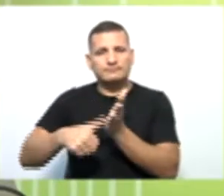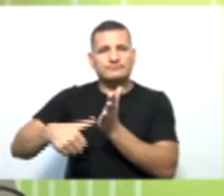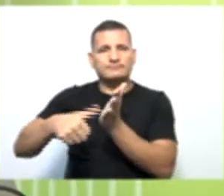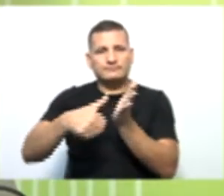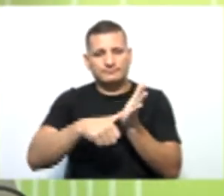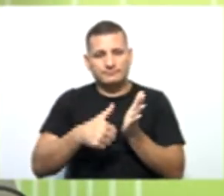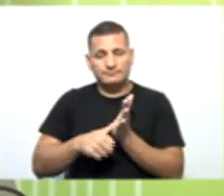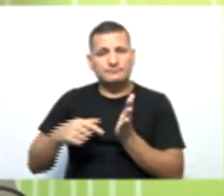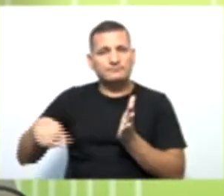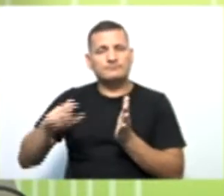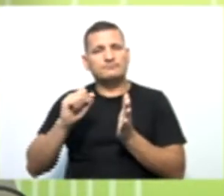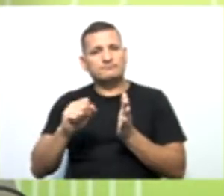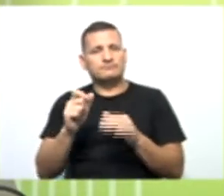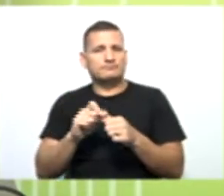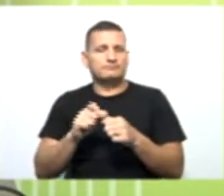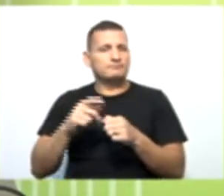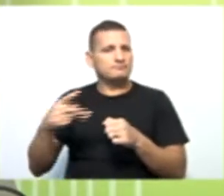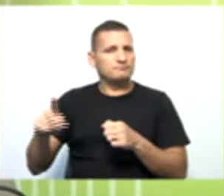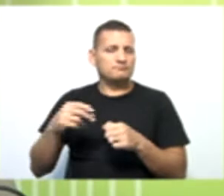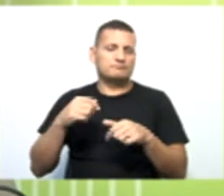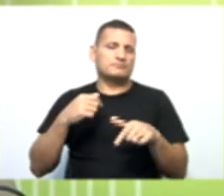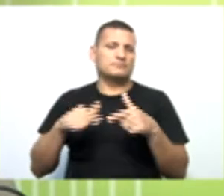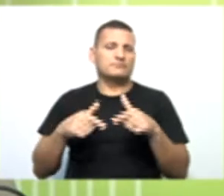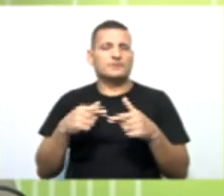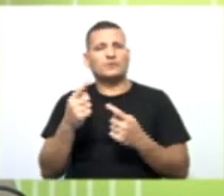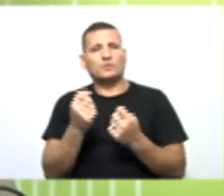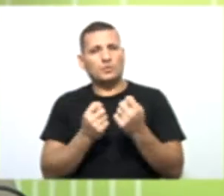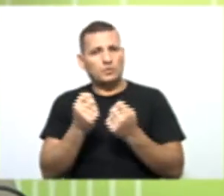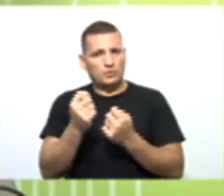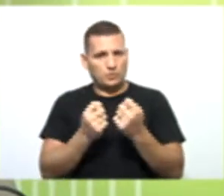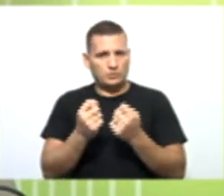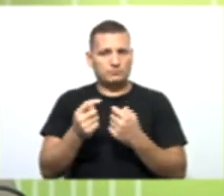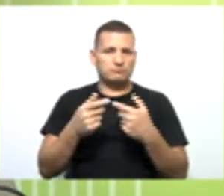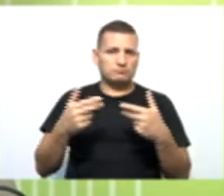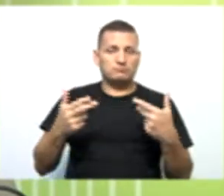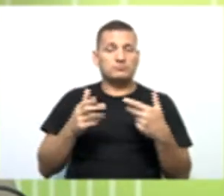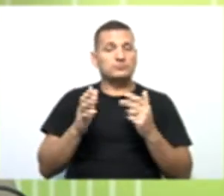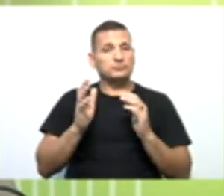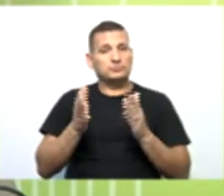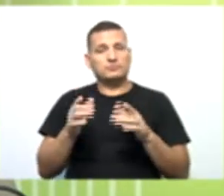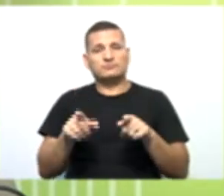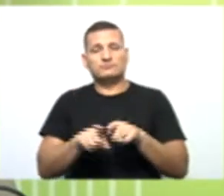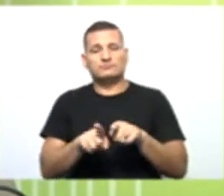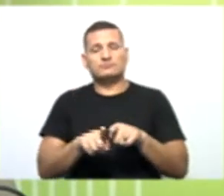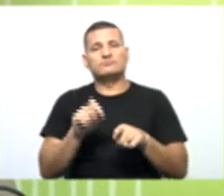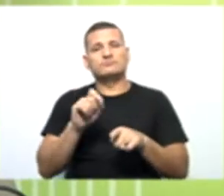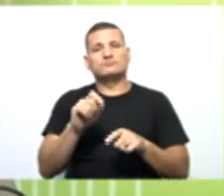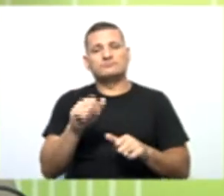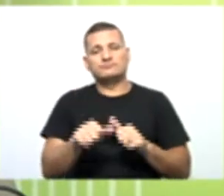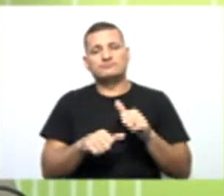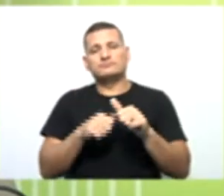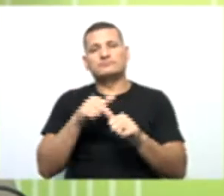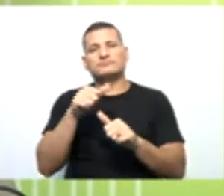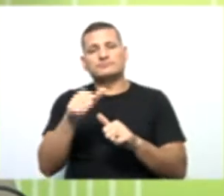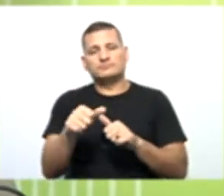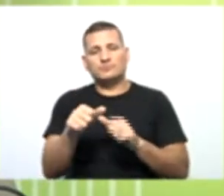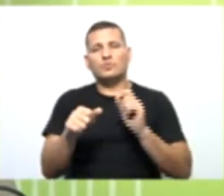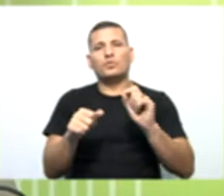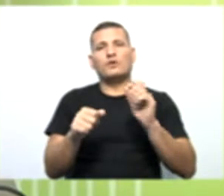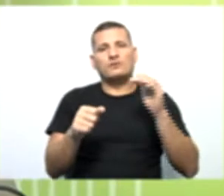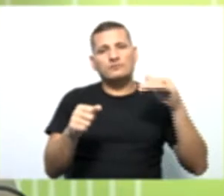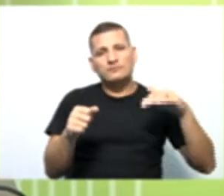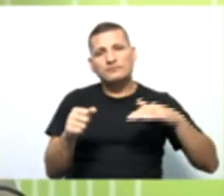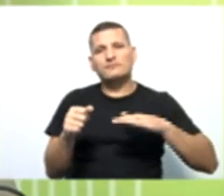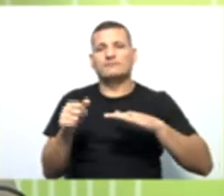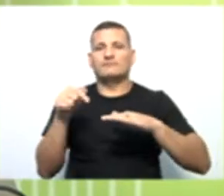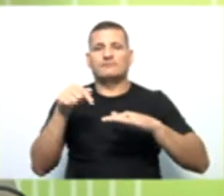possam fazer as atividades econômicas deles, já é também um processo de transformação daquilo que entra na